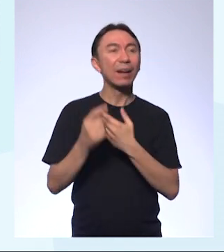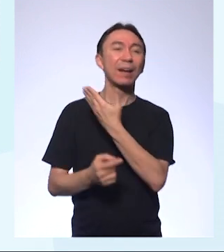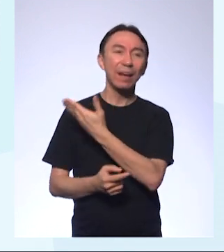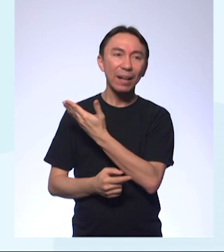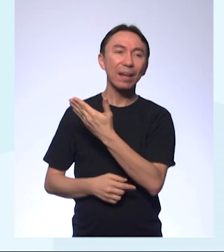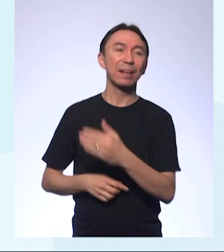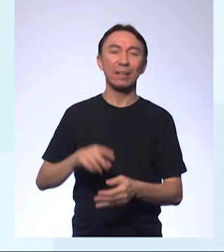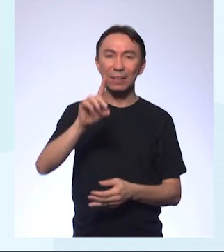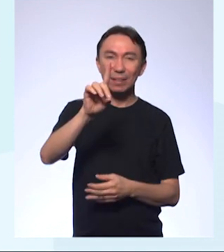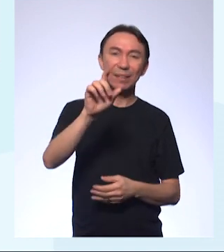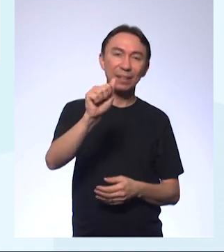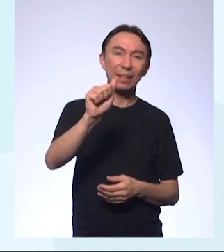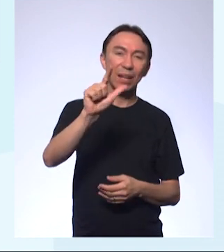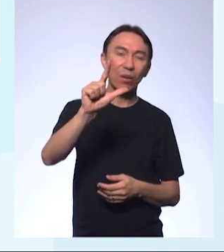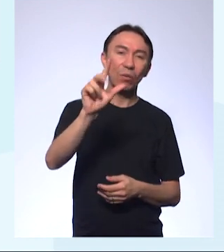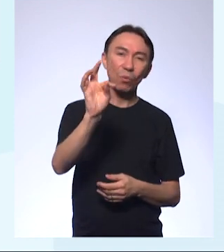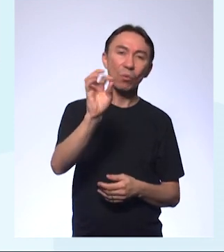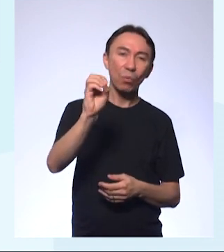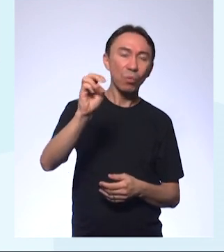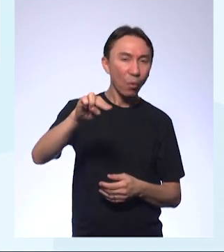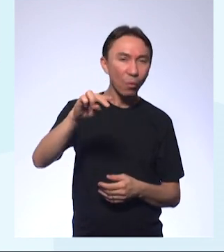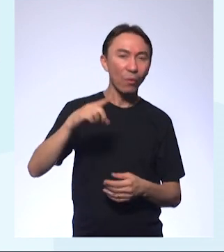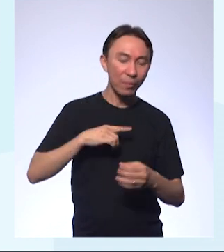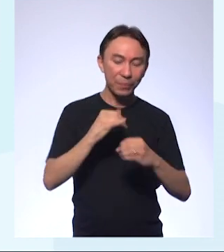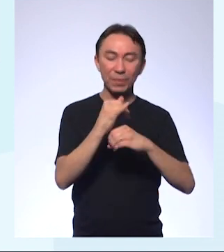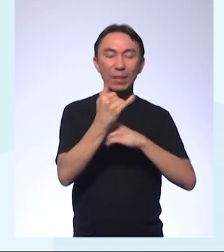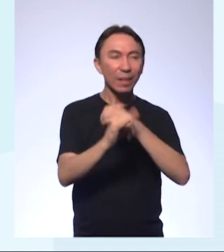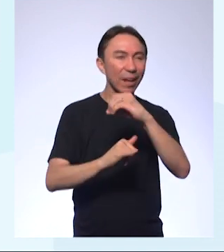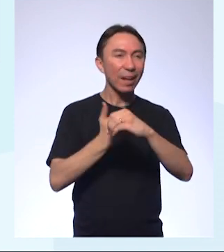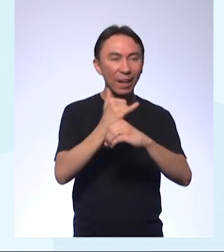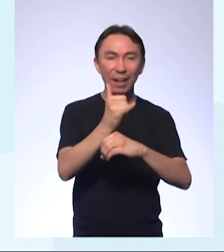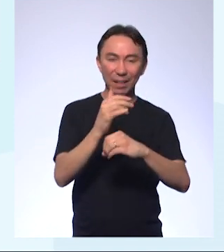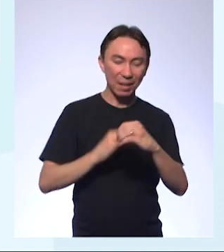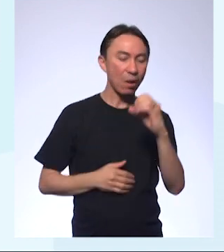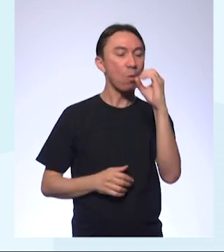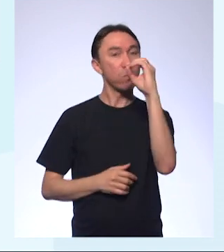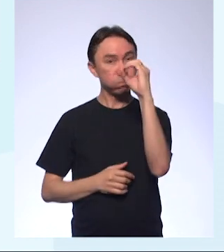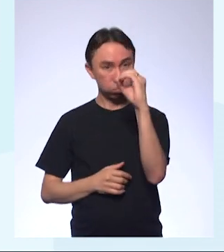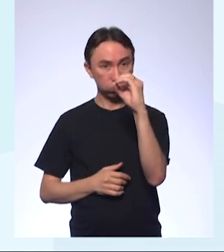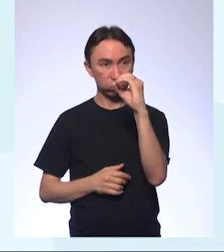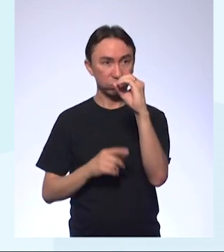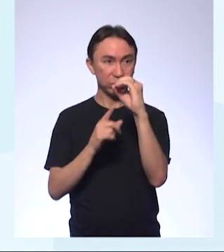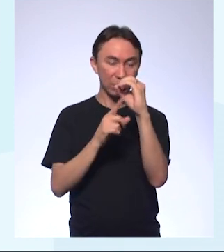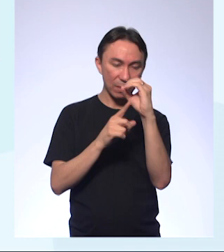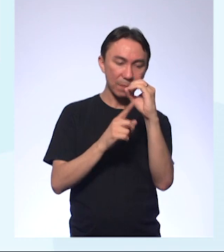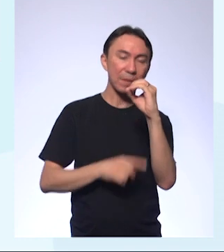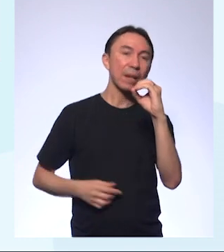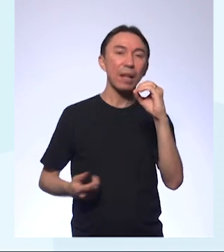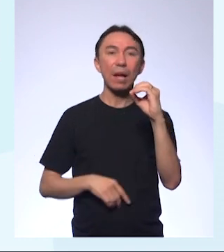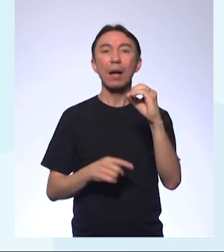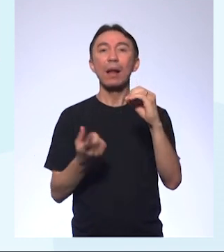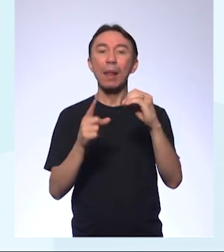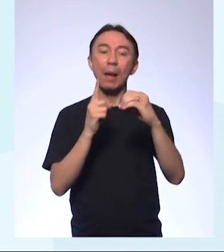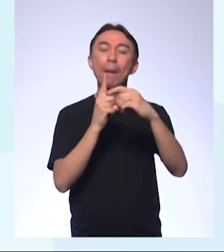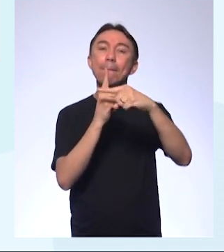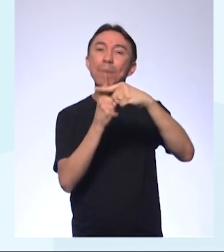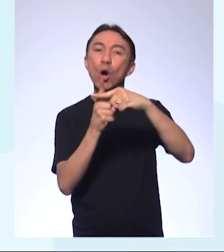Dalton, aquele átomo de forma esférica, sem carga,